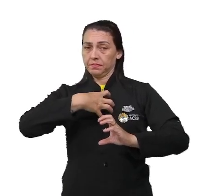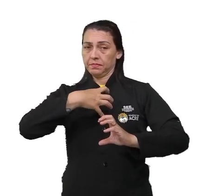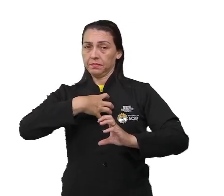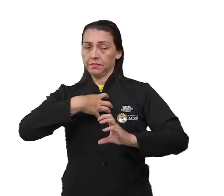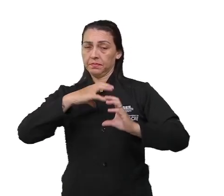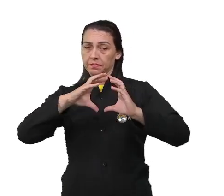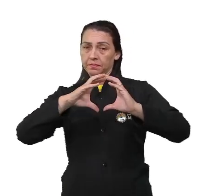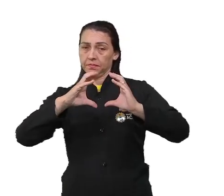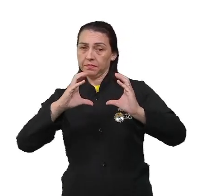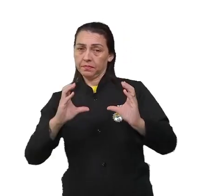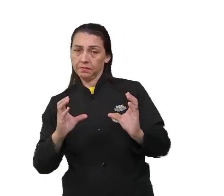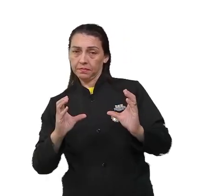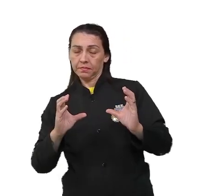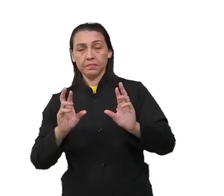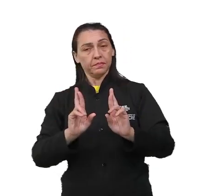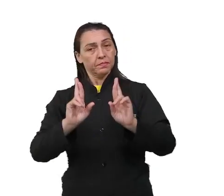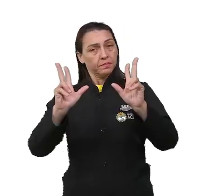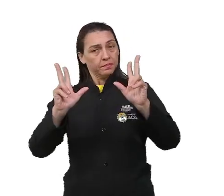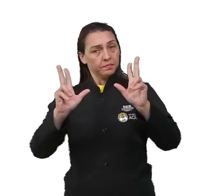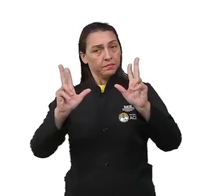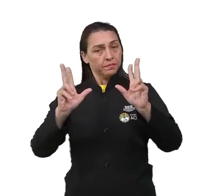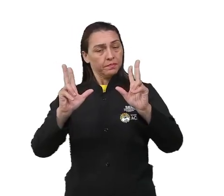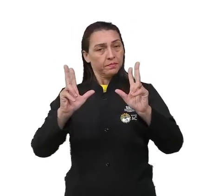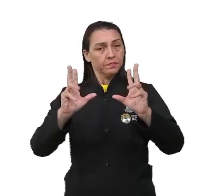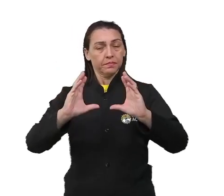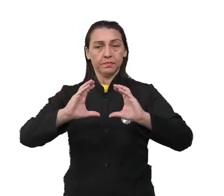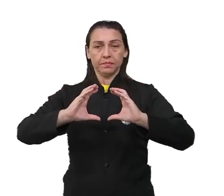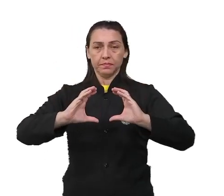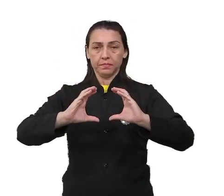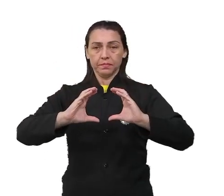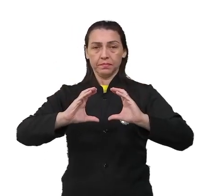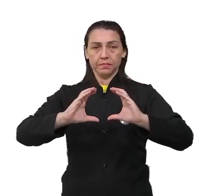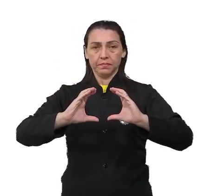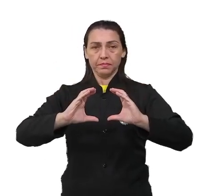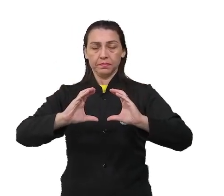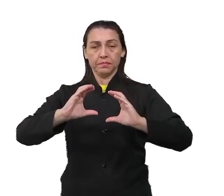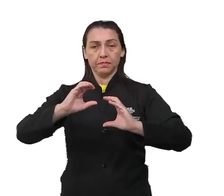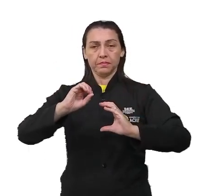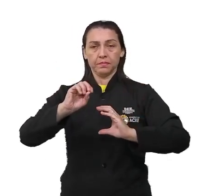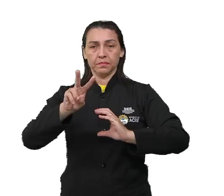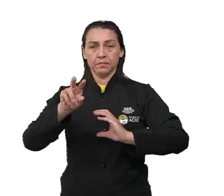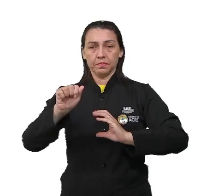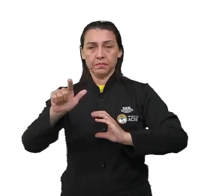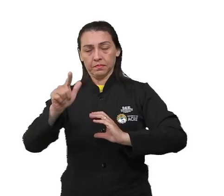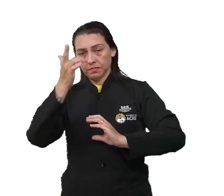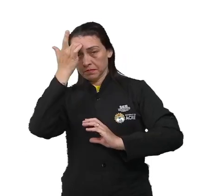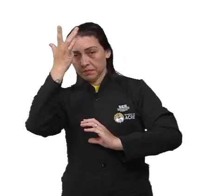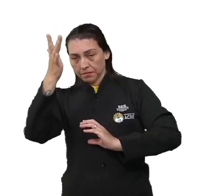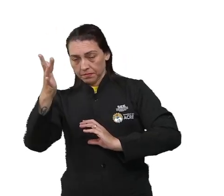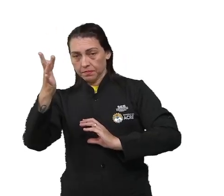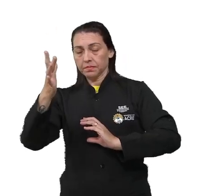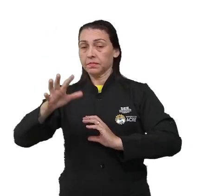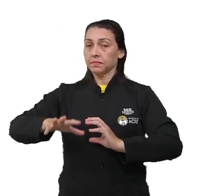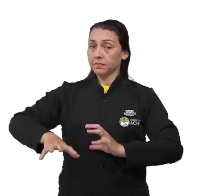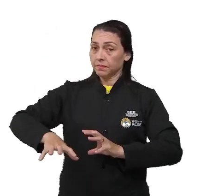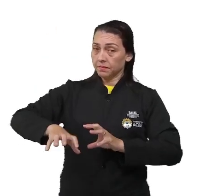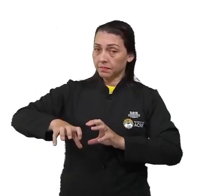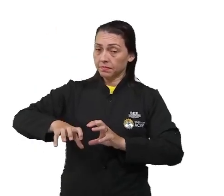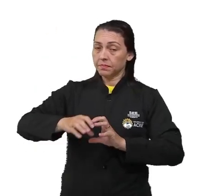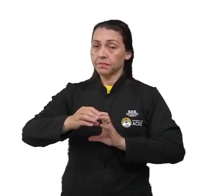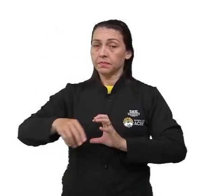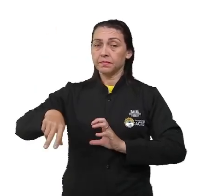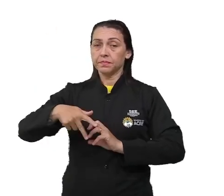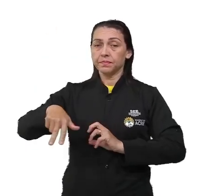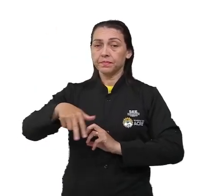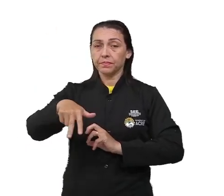que ele é um formato diferente do redondo, no caso aqui ele é oval, e ele facilita o jogo, a condução